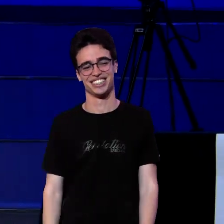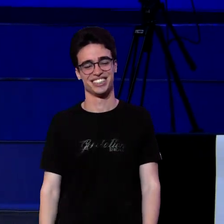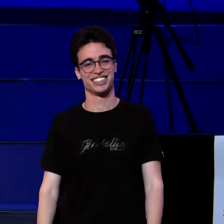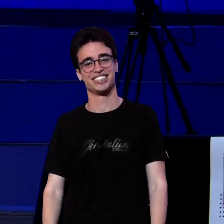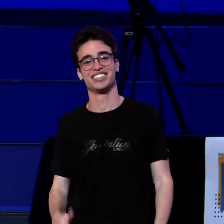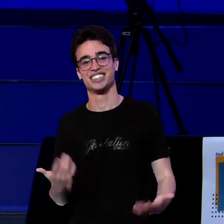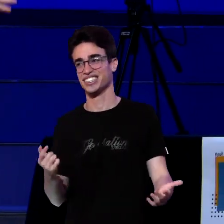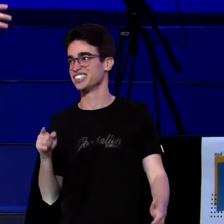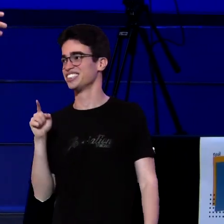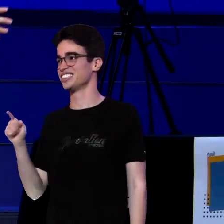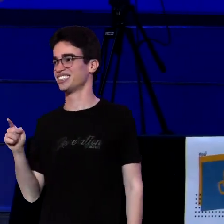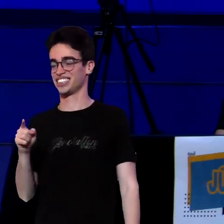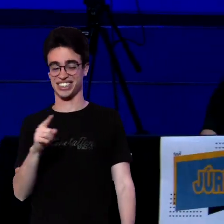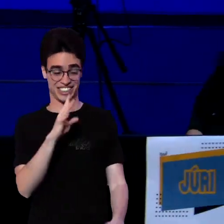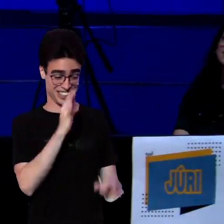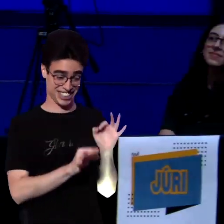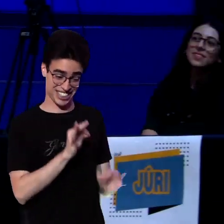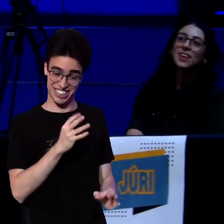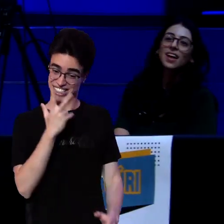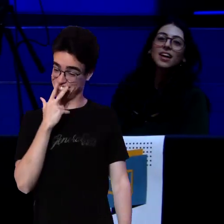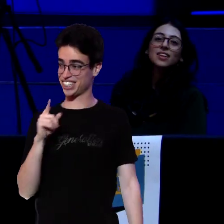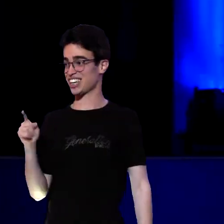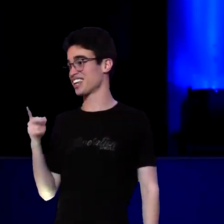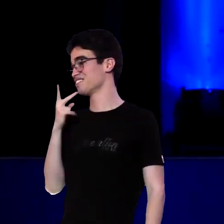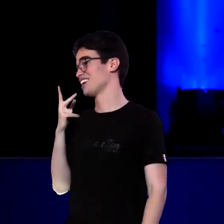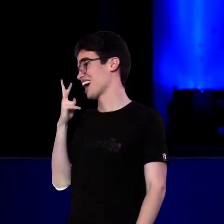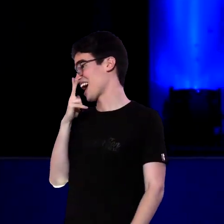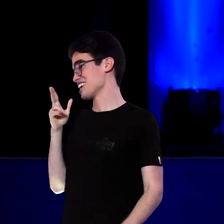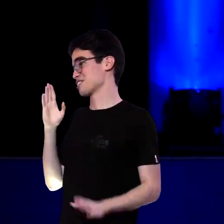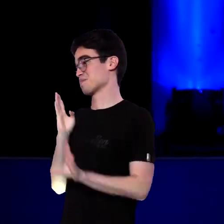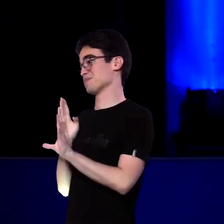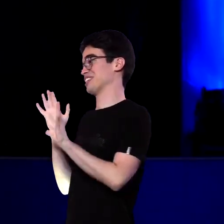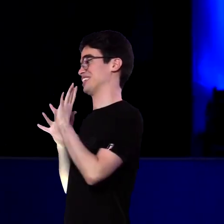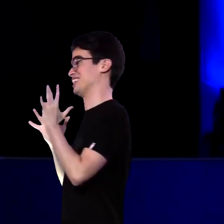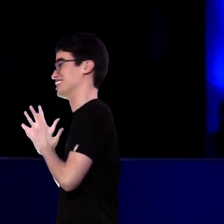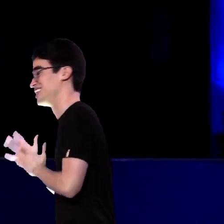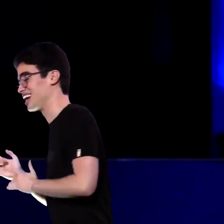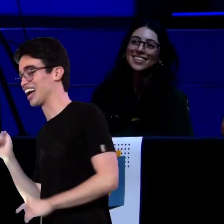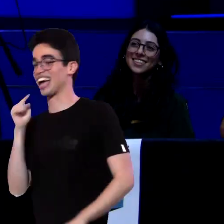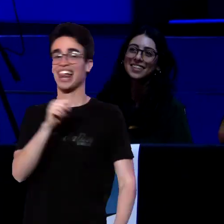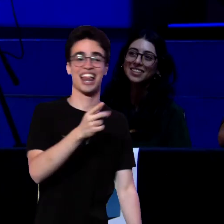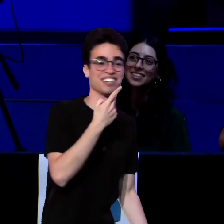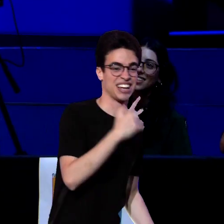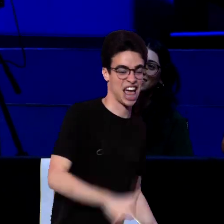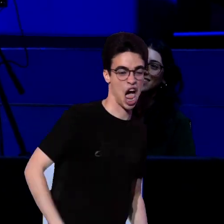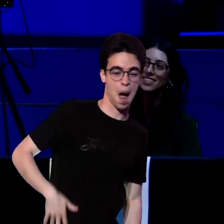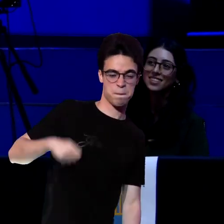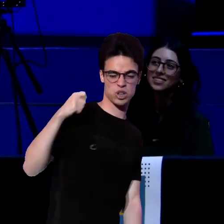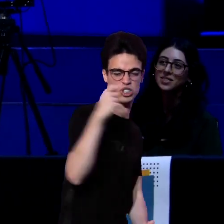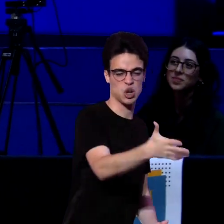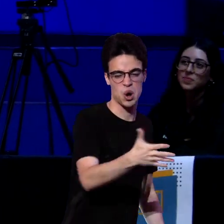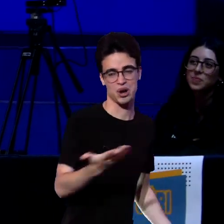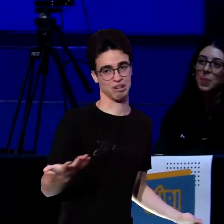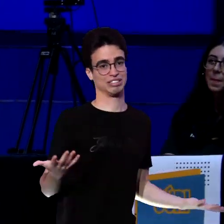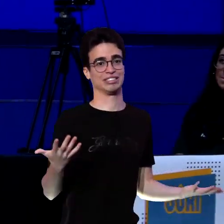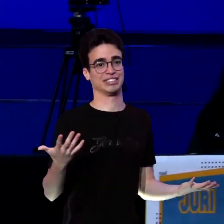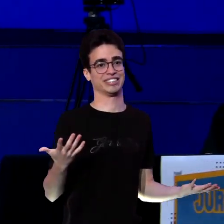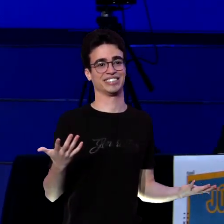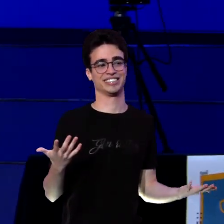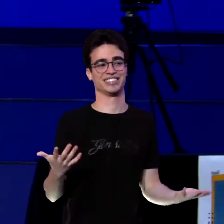O nosso júri está dividido aqui. Uma acha que ele perdeu tudo por Jesus, o outro acha que ele apostou tudo na bet.